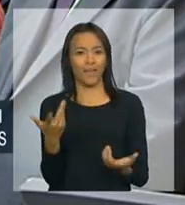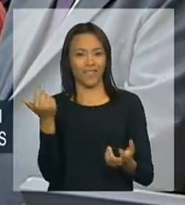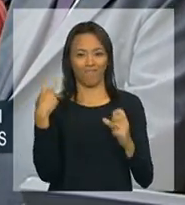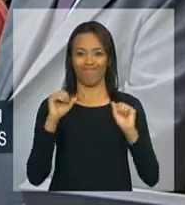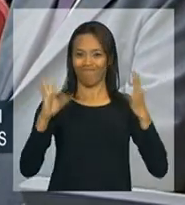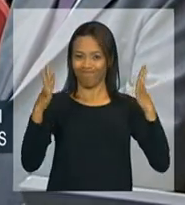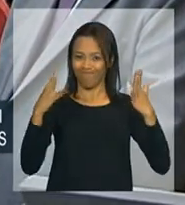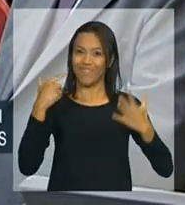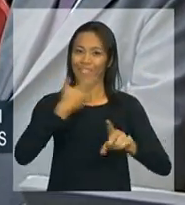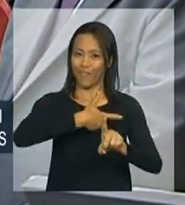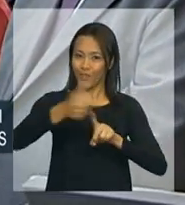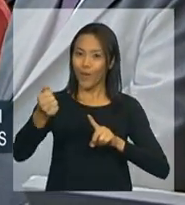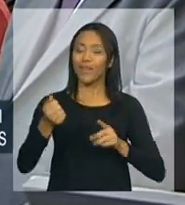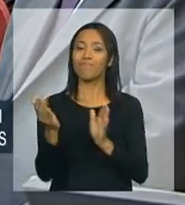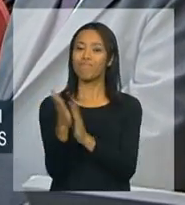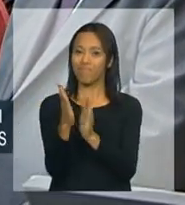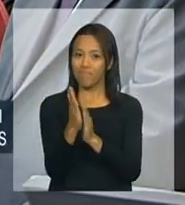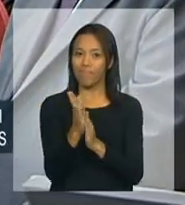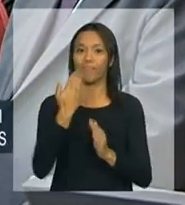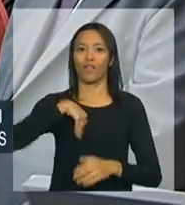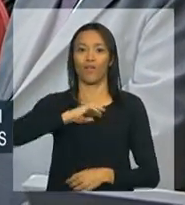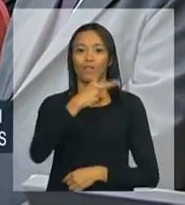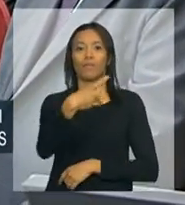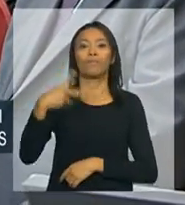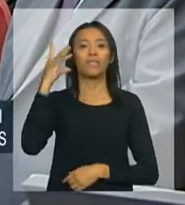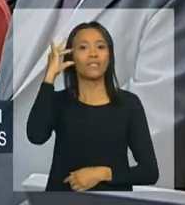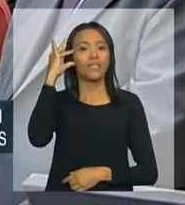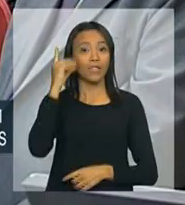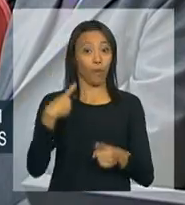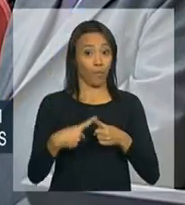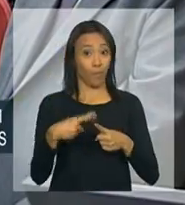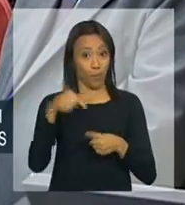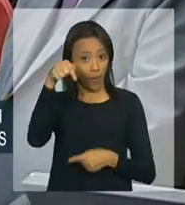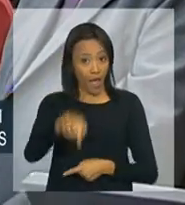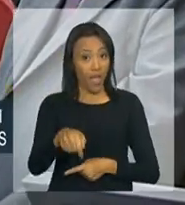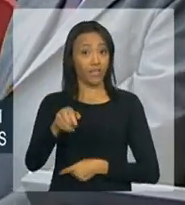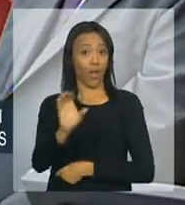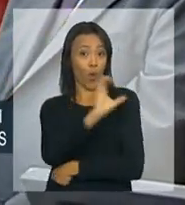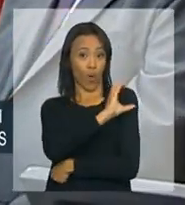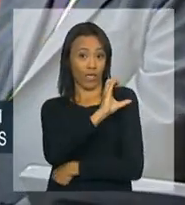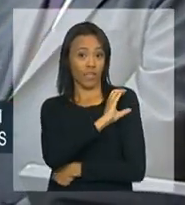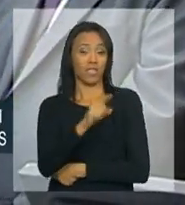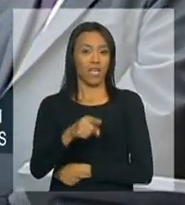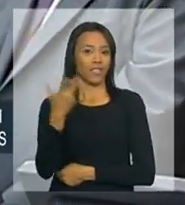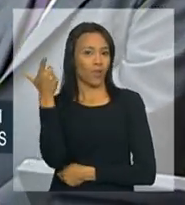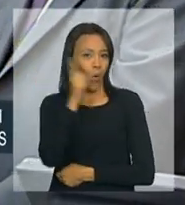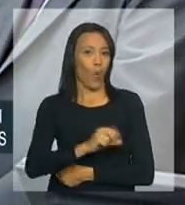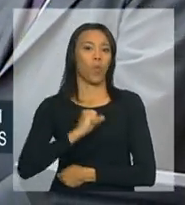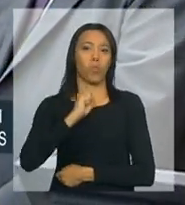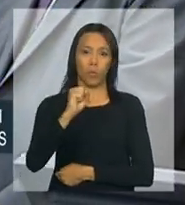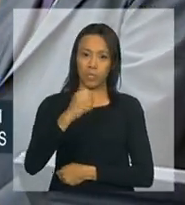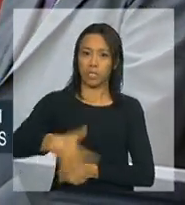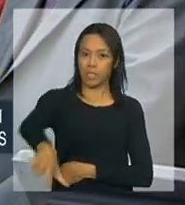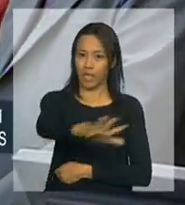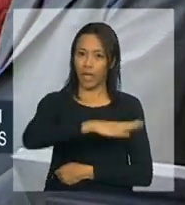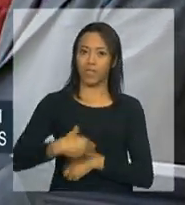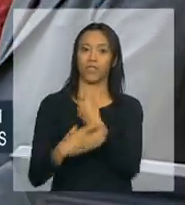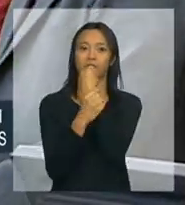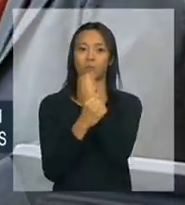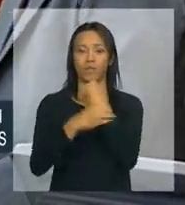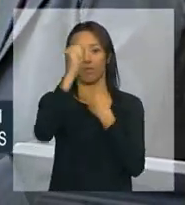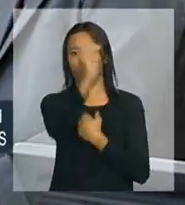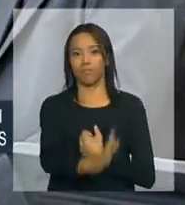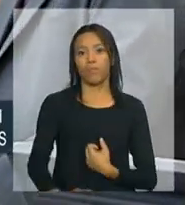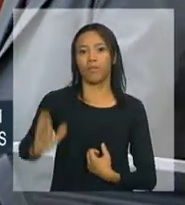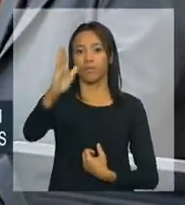vitória muito grande e parabenizar a nossa presidenta por essa coordenação e essa conquista na área da segurança pública nacional.